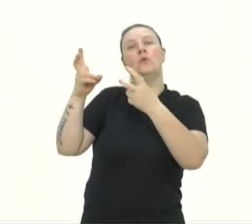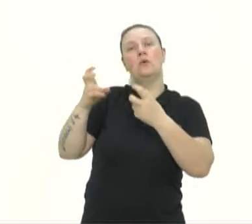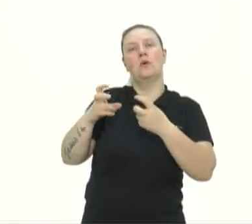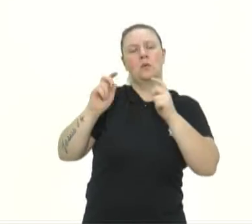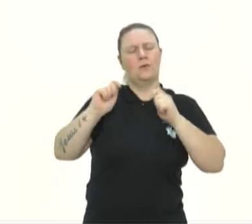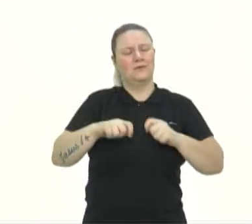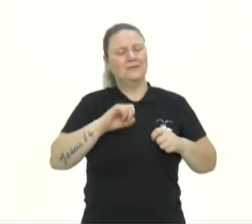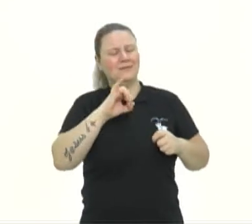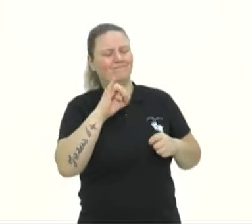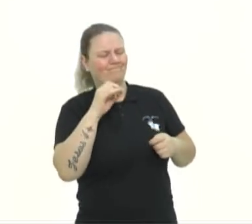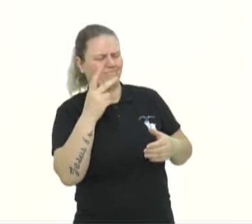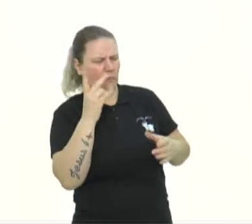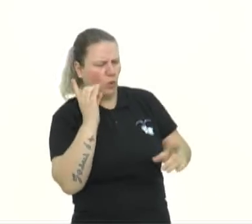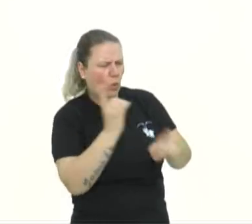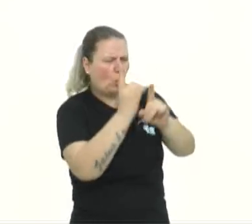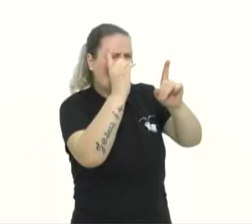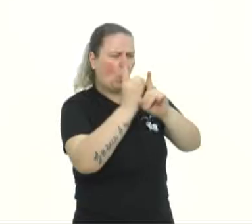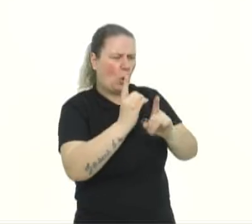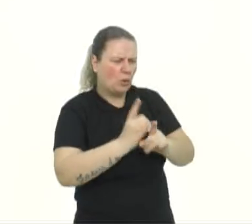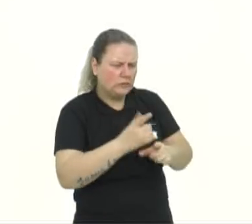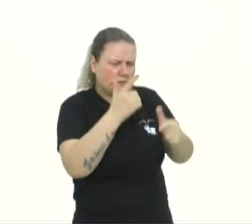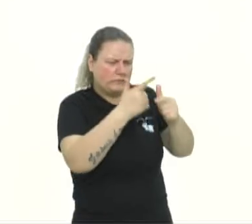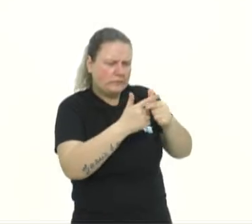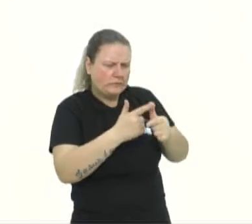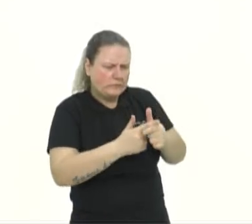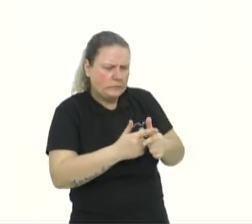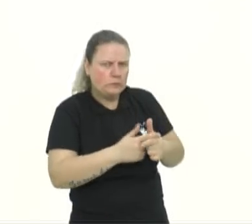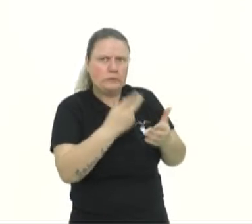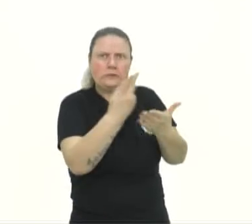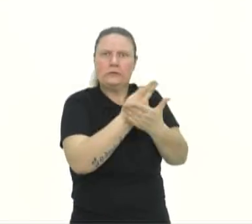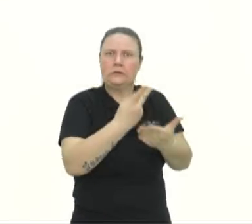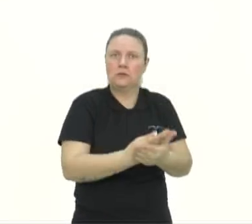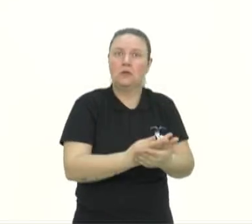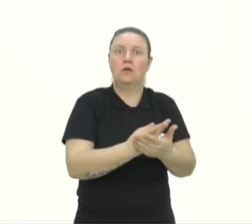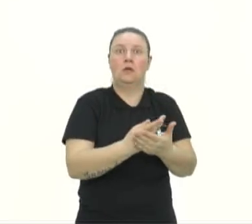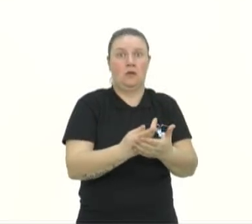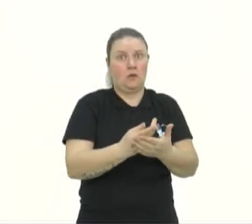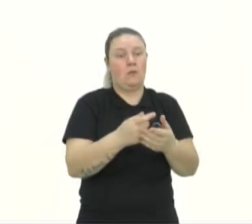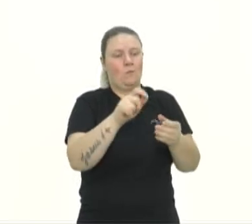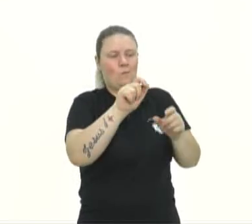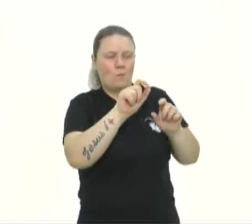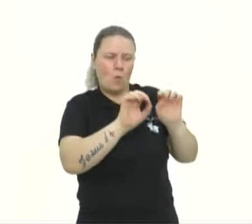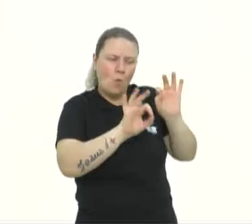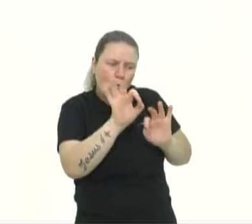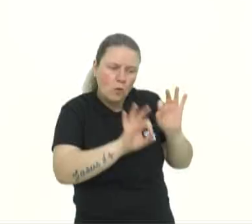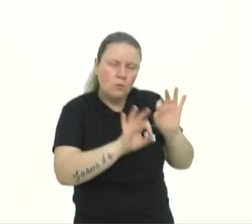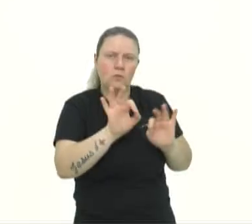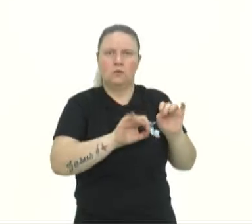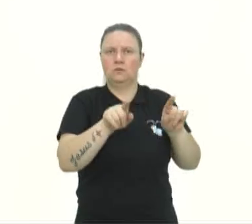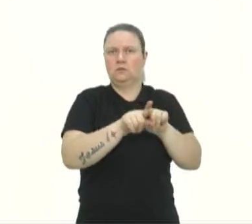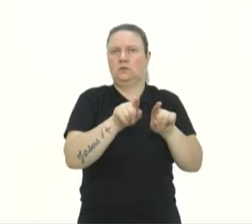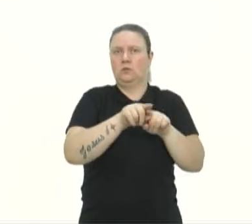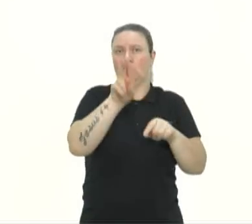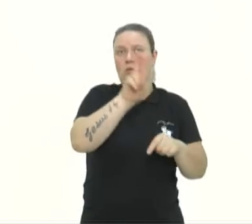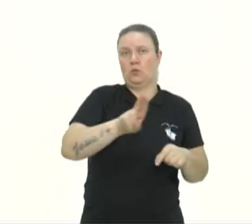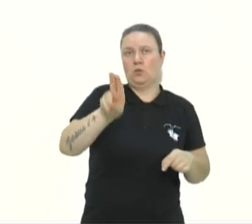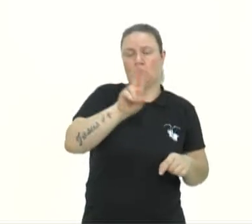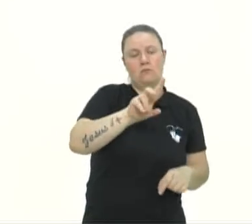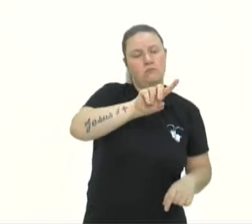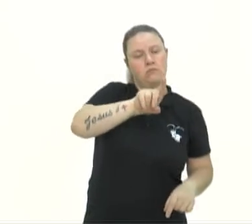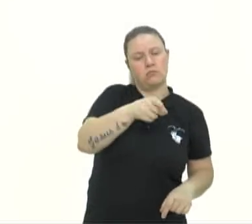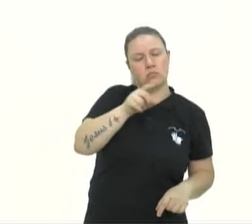de concordância. A compreensão da mensagem ocorre pelo uso correto de